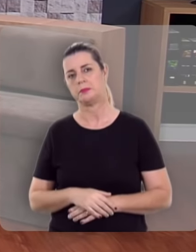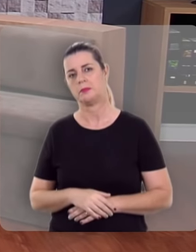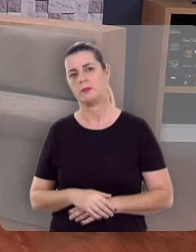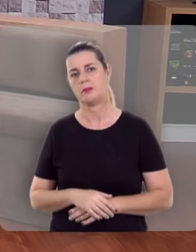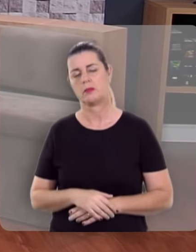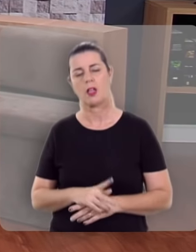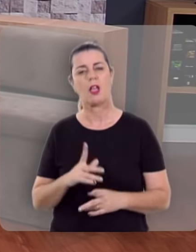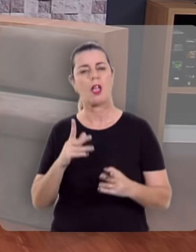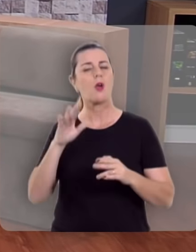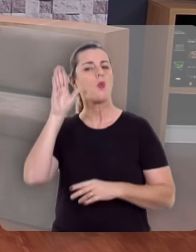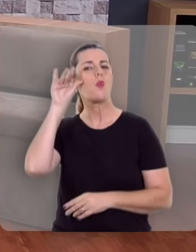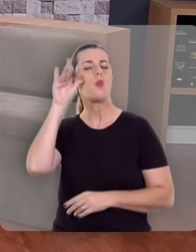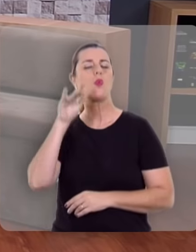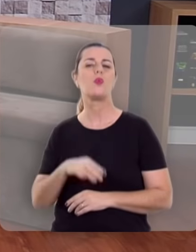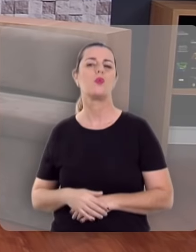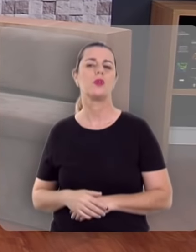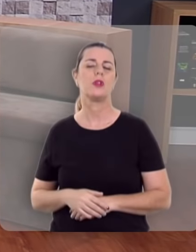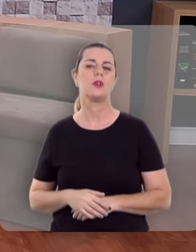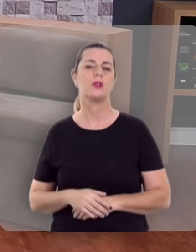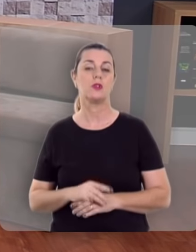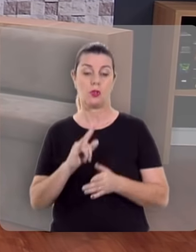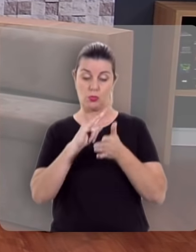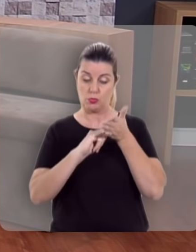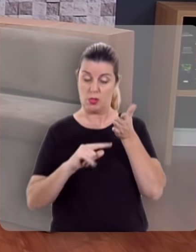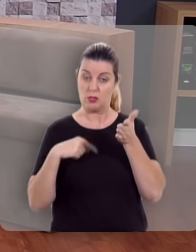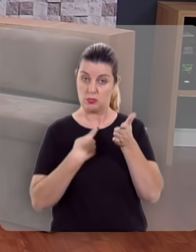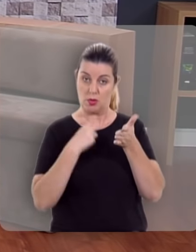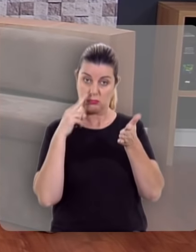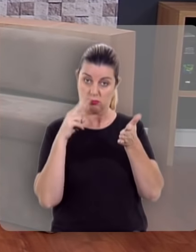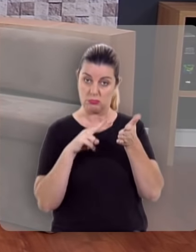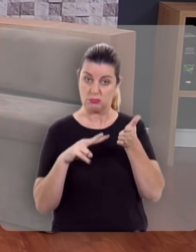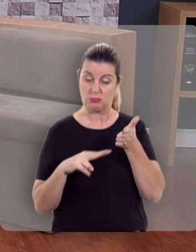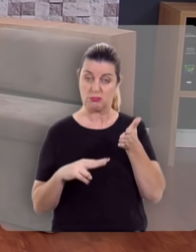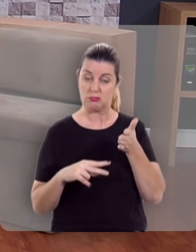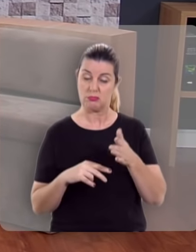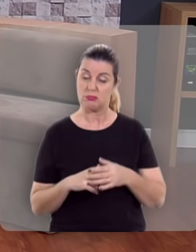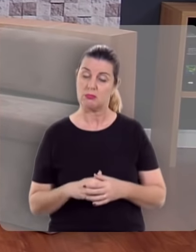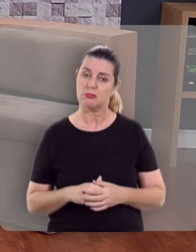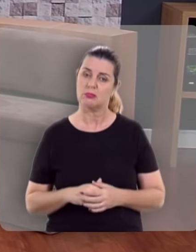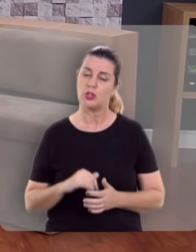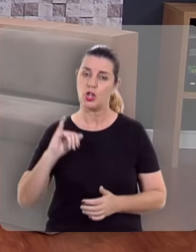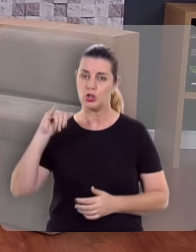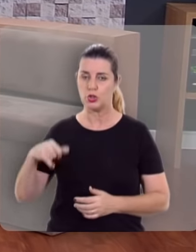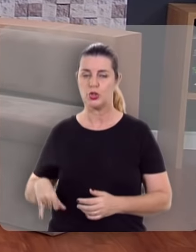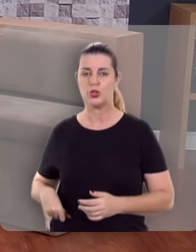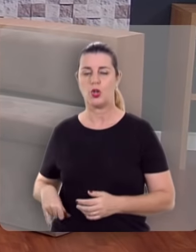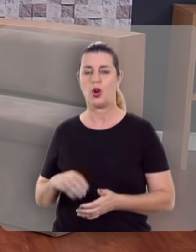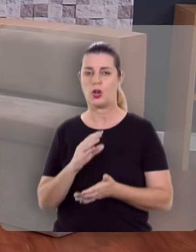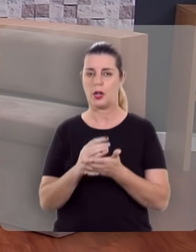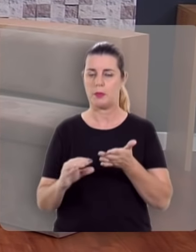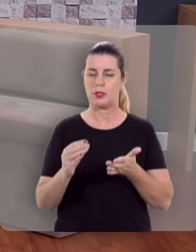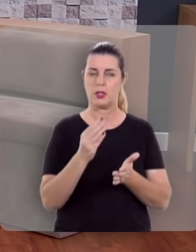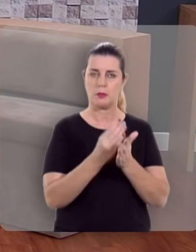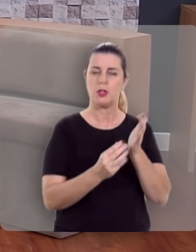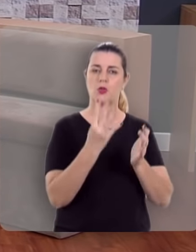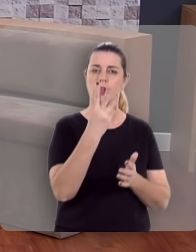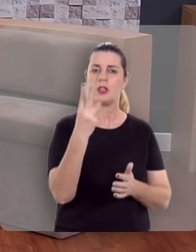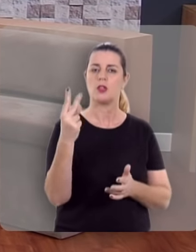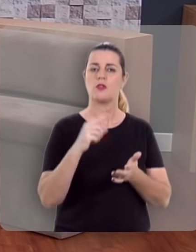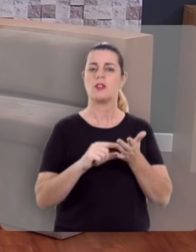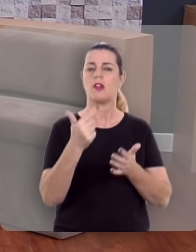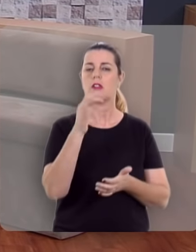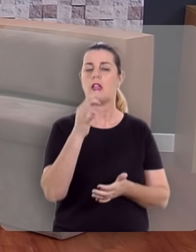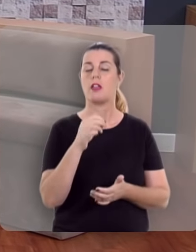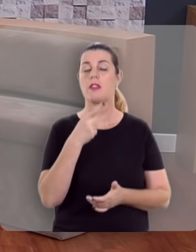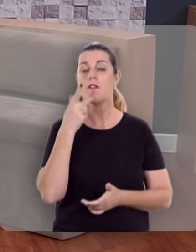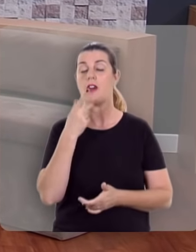afasta-te de mim, Senhor, eu sou um pecador. Mas é curioso que no texto que nós